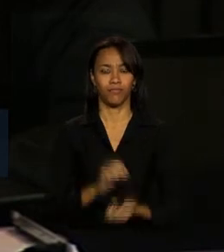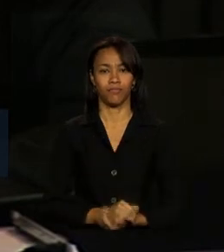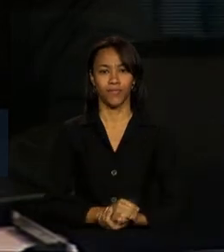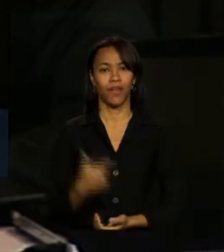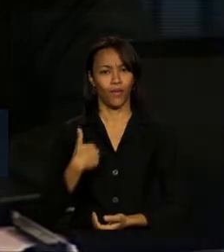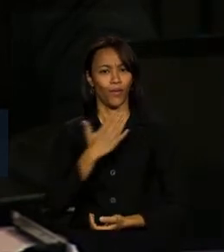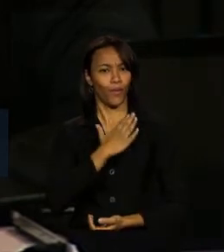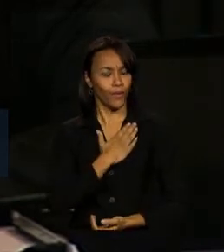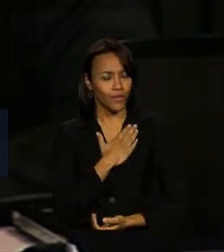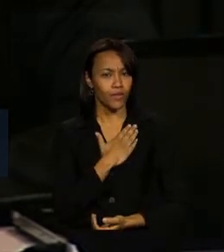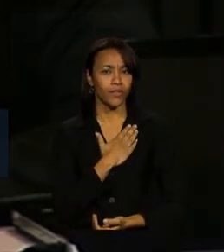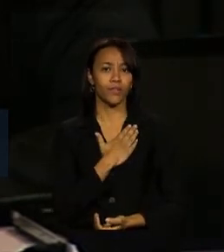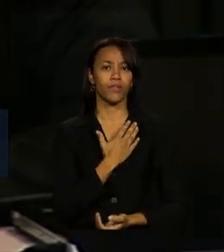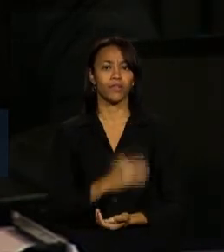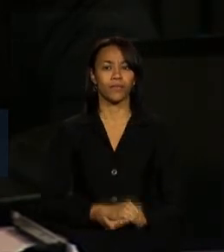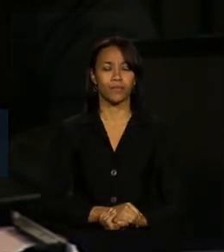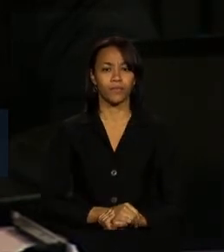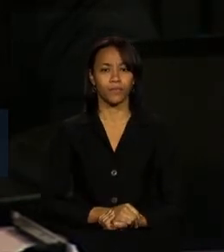Eu gostaria de dizer que